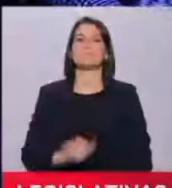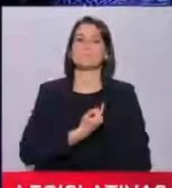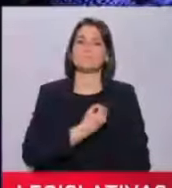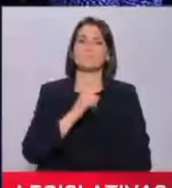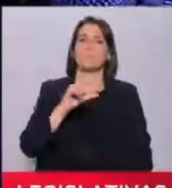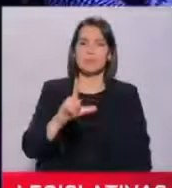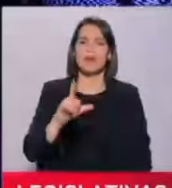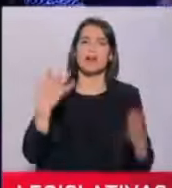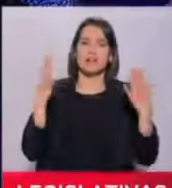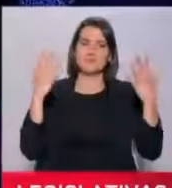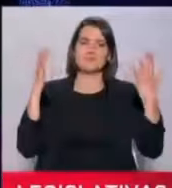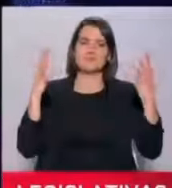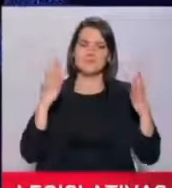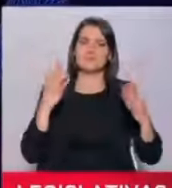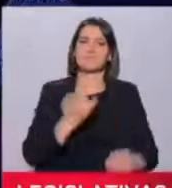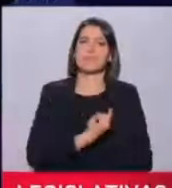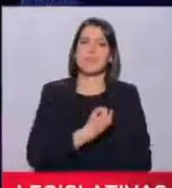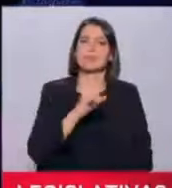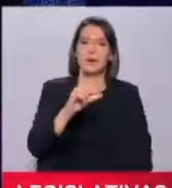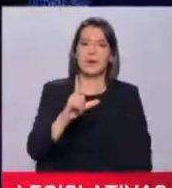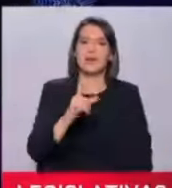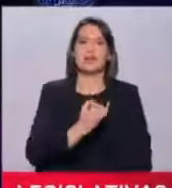E aí